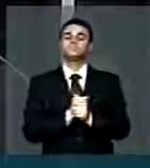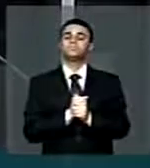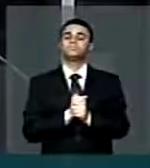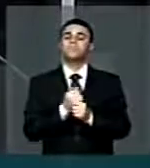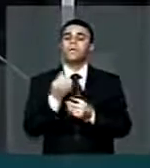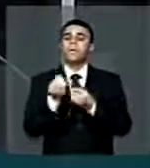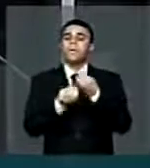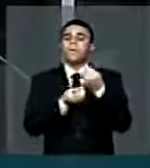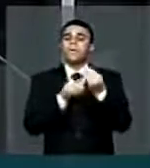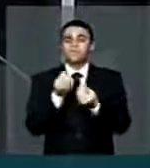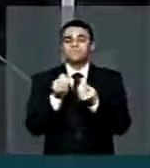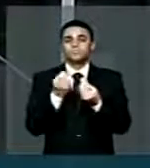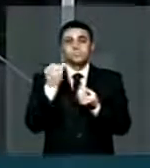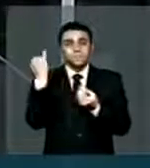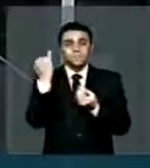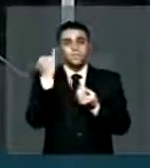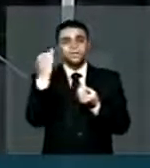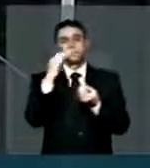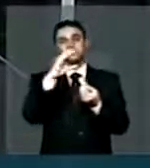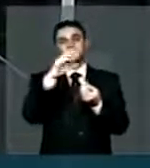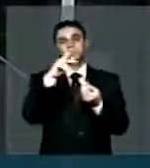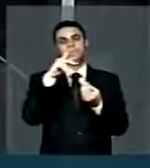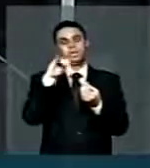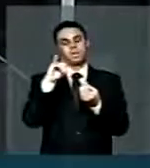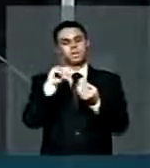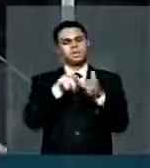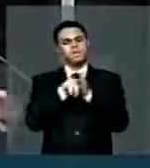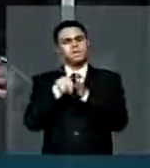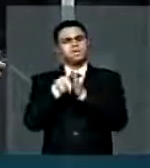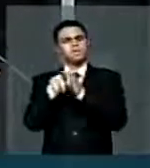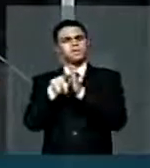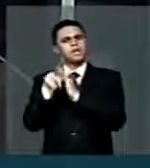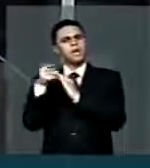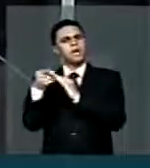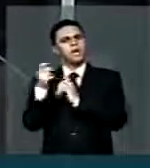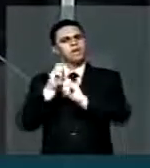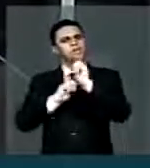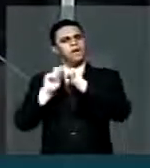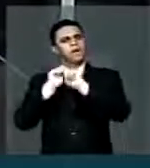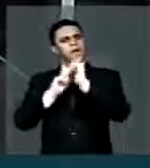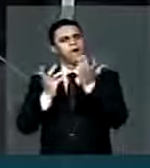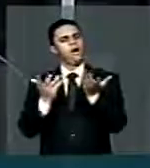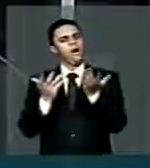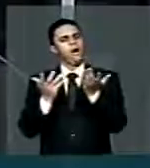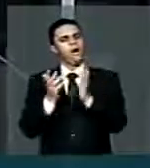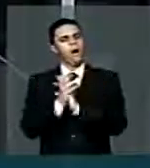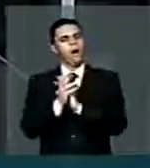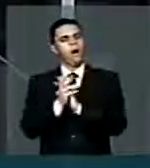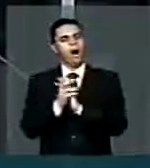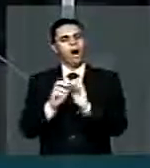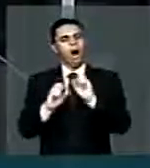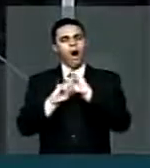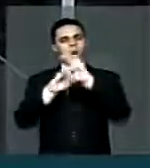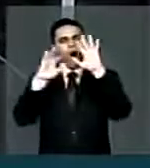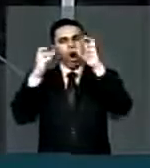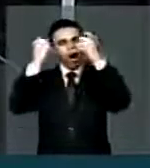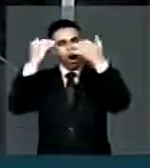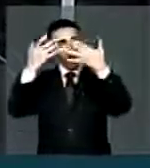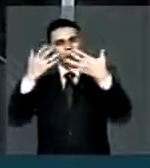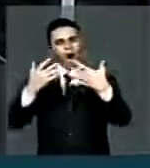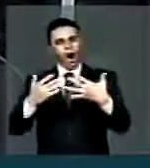importância de uma CPI para investigar esta operação e lançar luz,